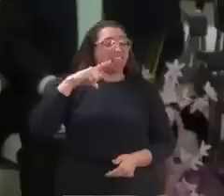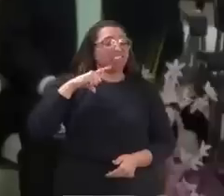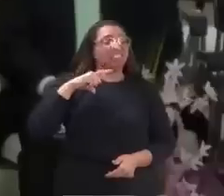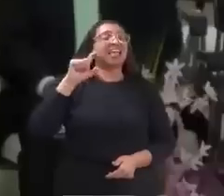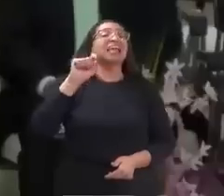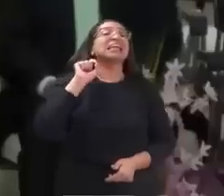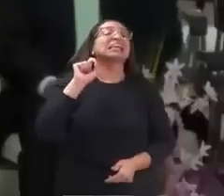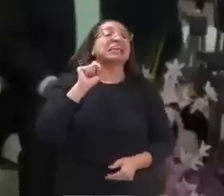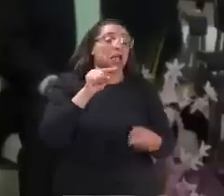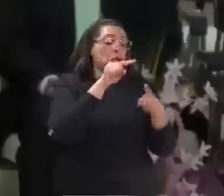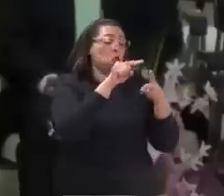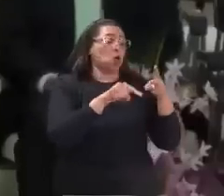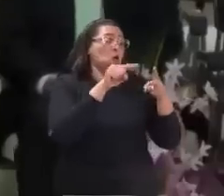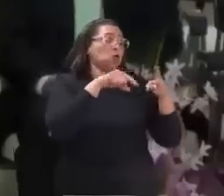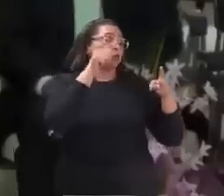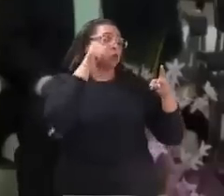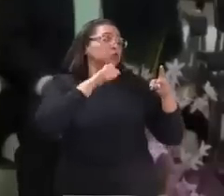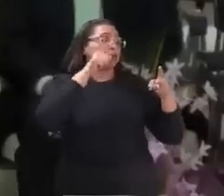entra Miriam,